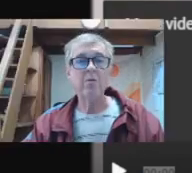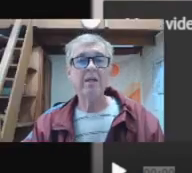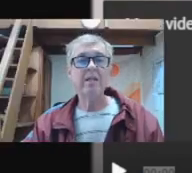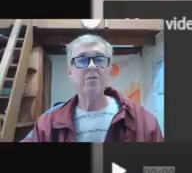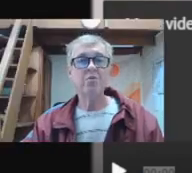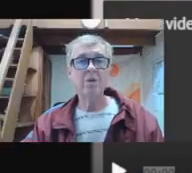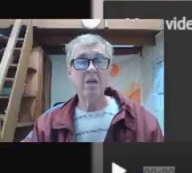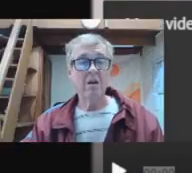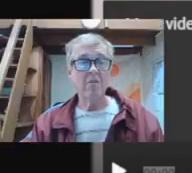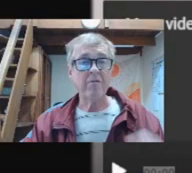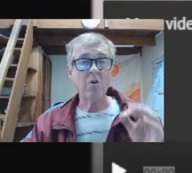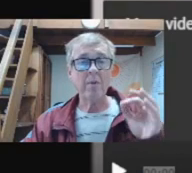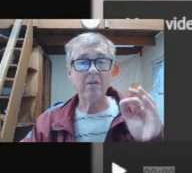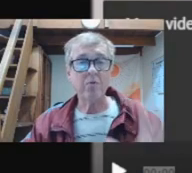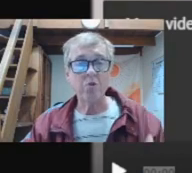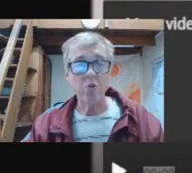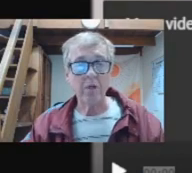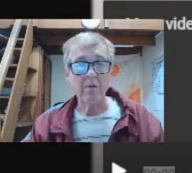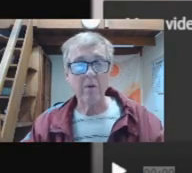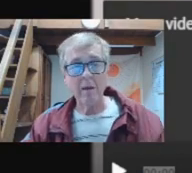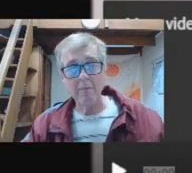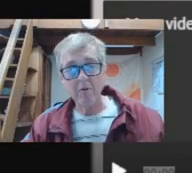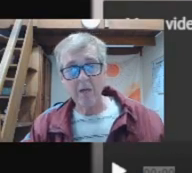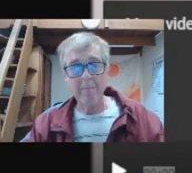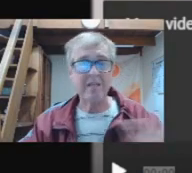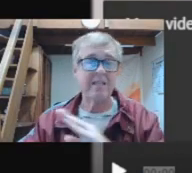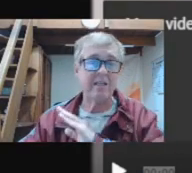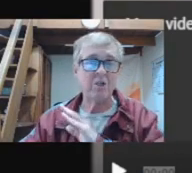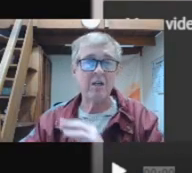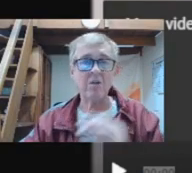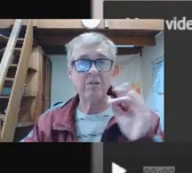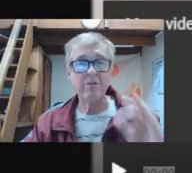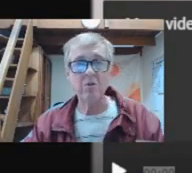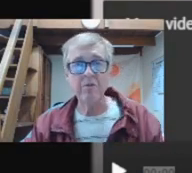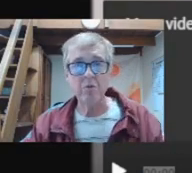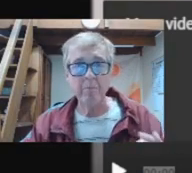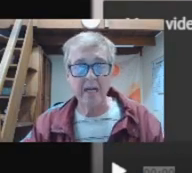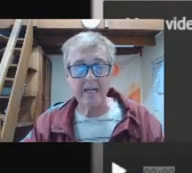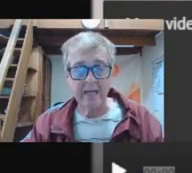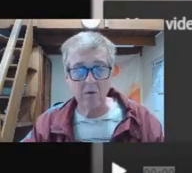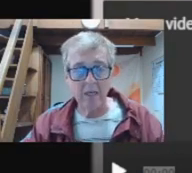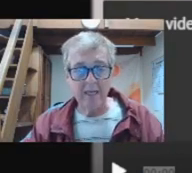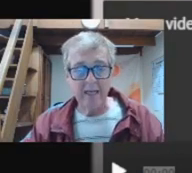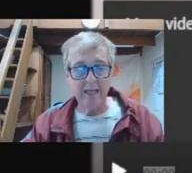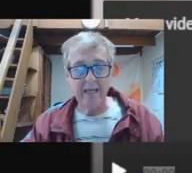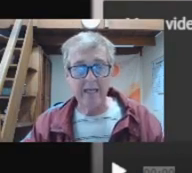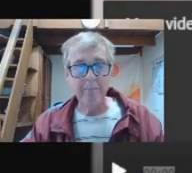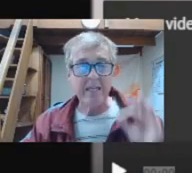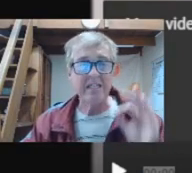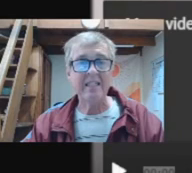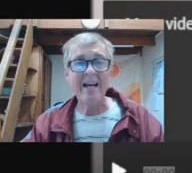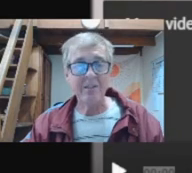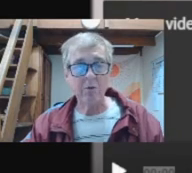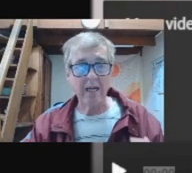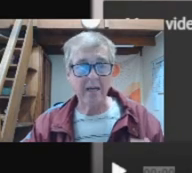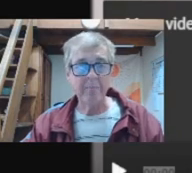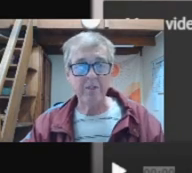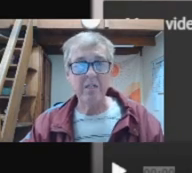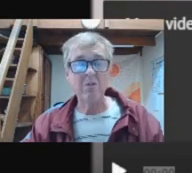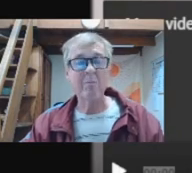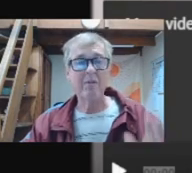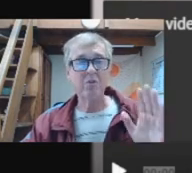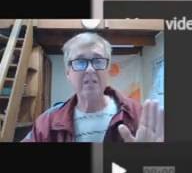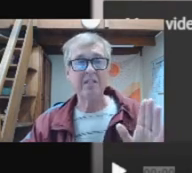Hotel aí é isso vamos ver como é que funciona vou dar uma passada geral esse vídeo um vídeo bem legal é bem didático